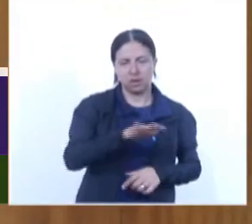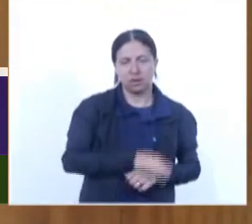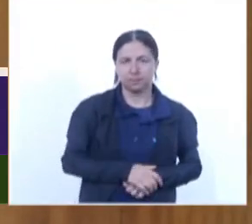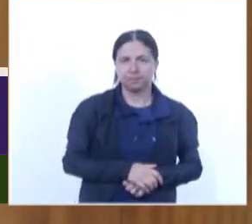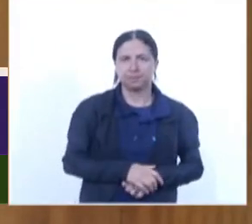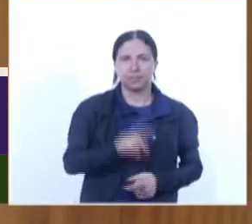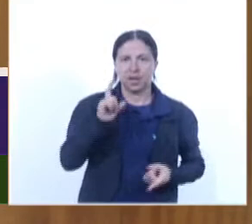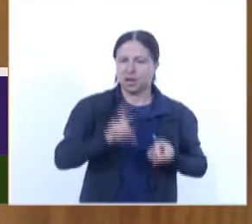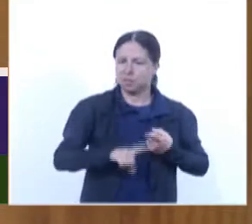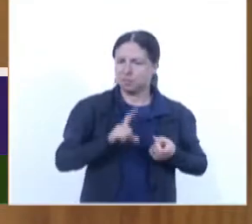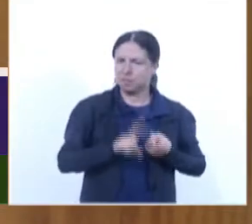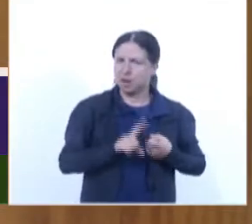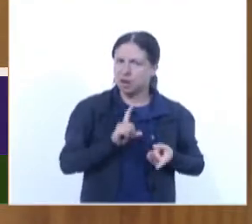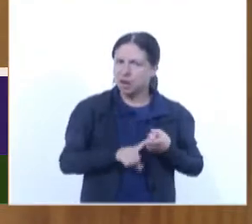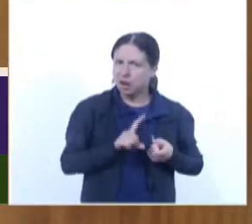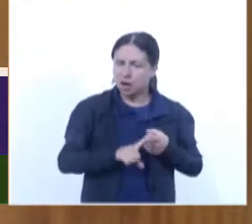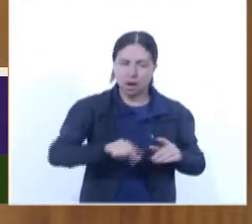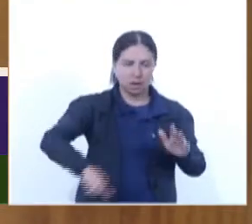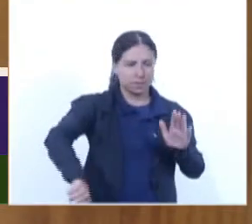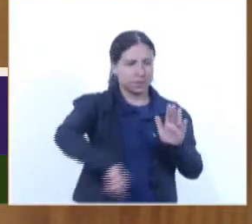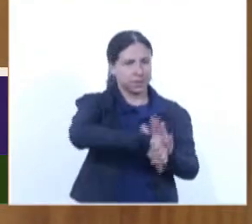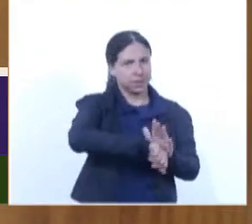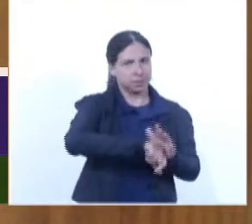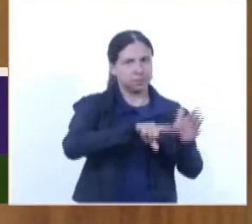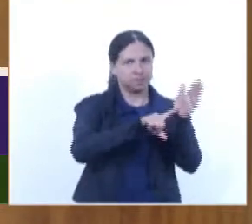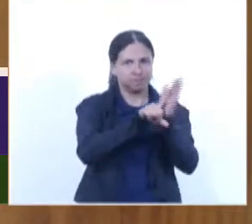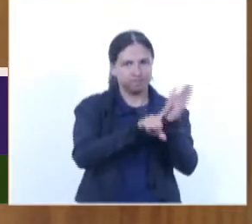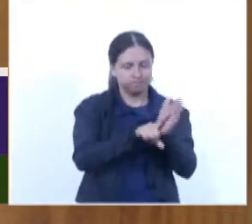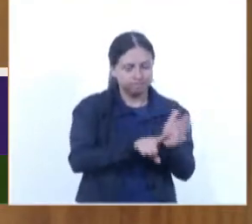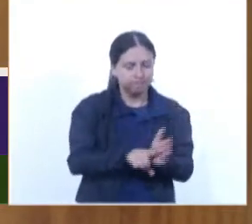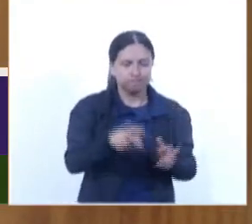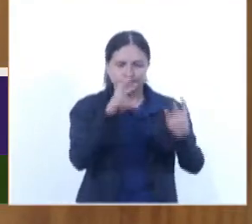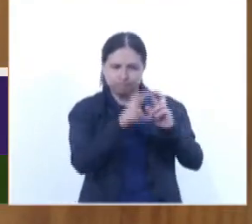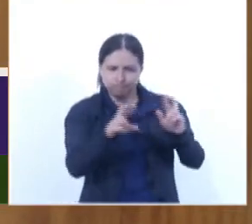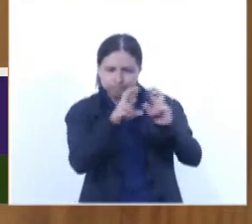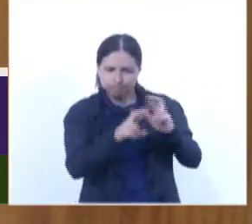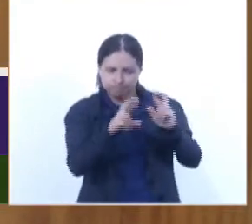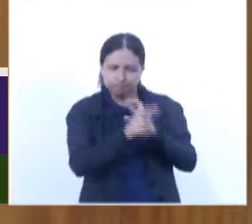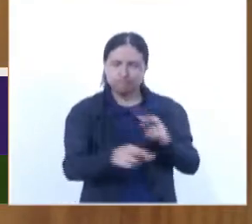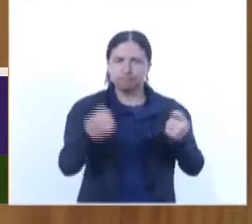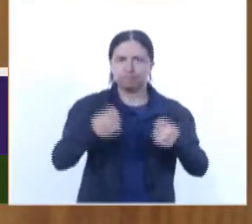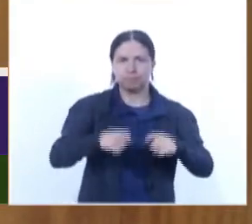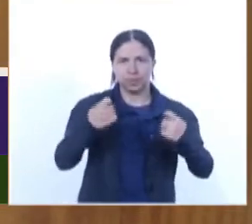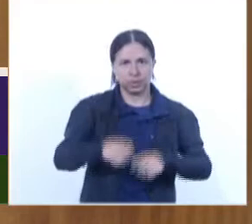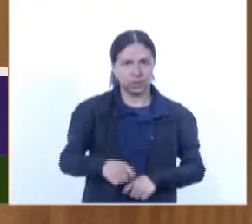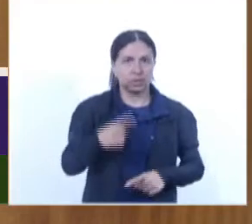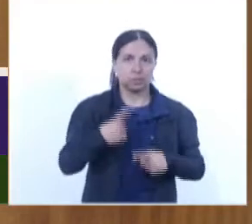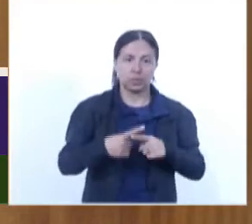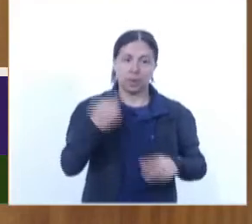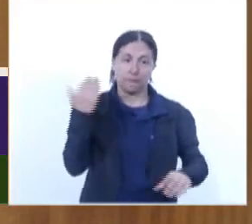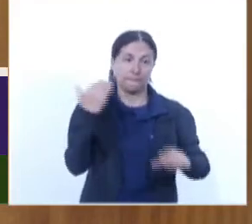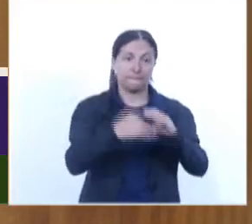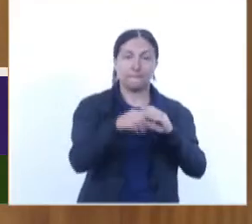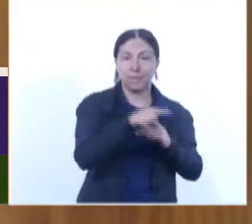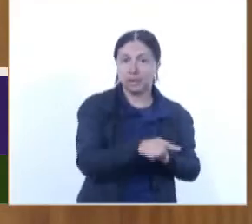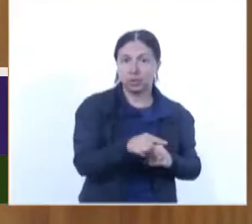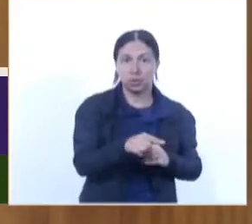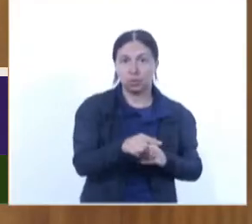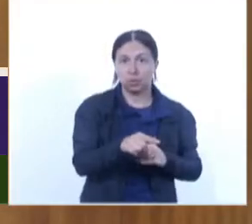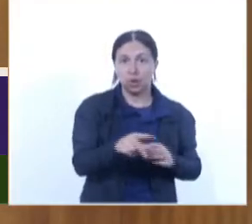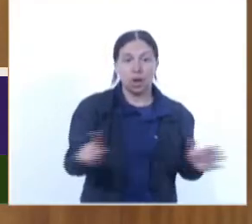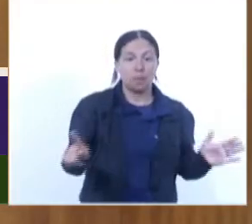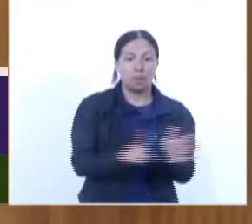são criminosas a que se apurar inclusive por ter sido feito por um e-mail institucional e na mensagem